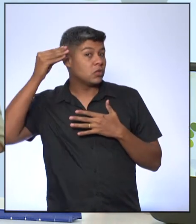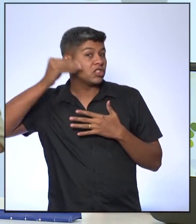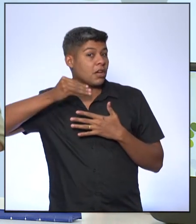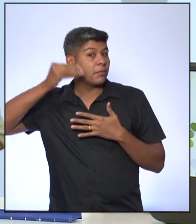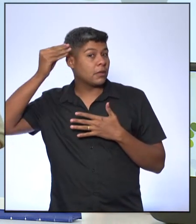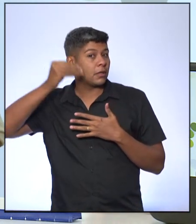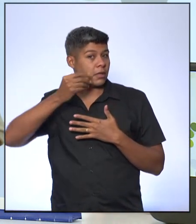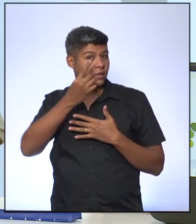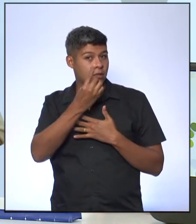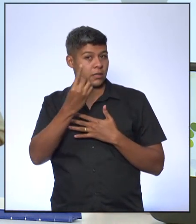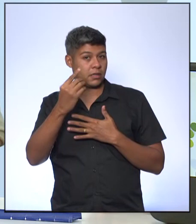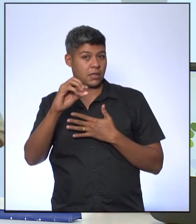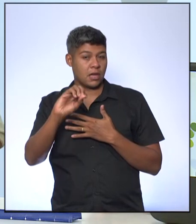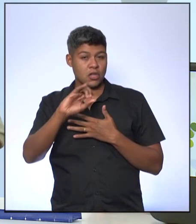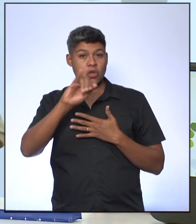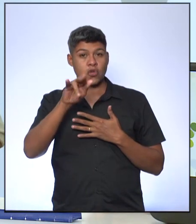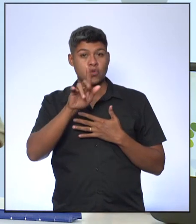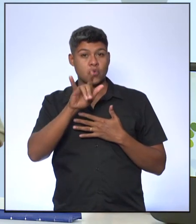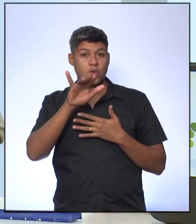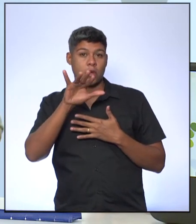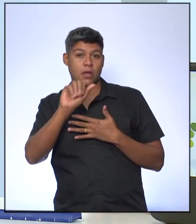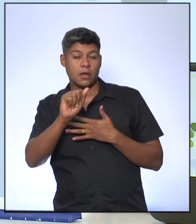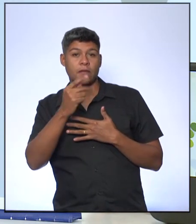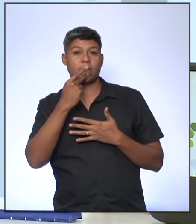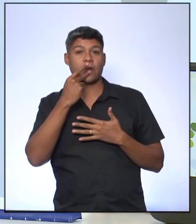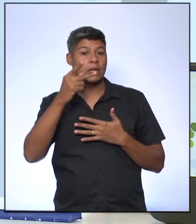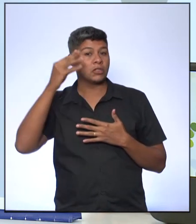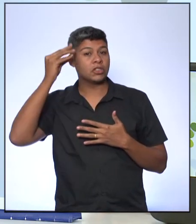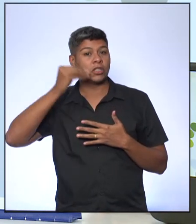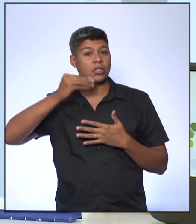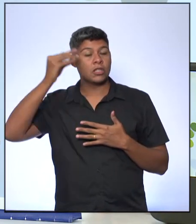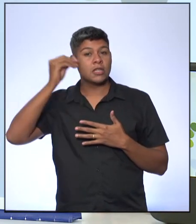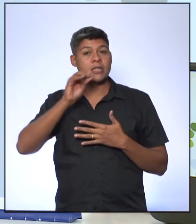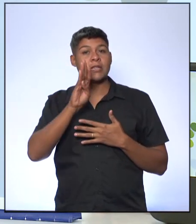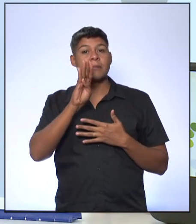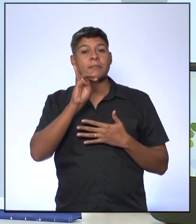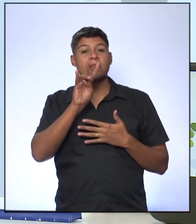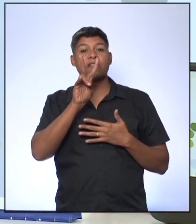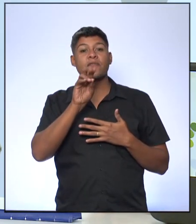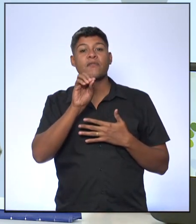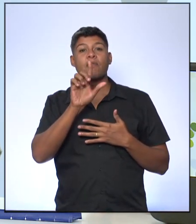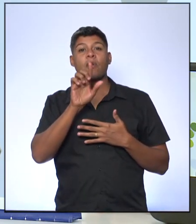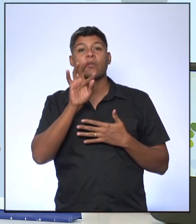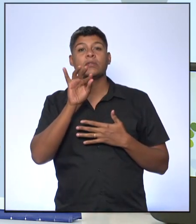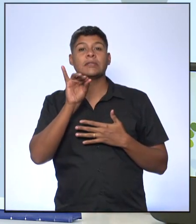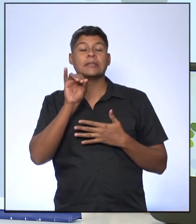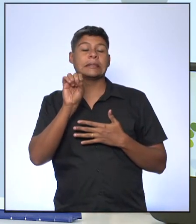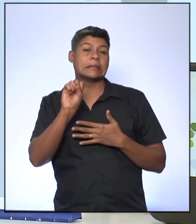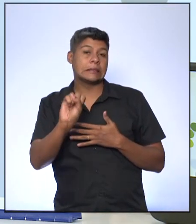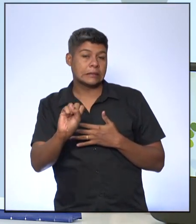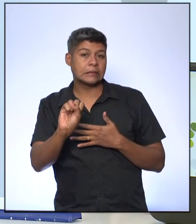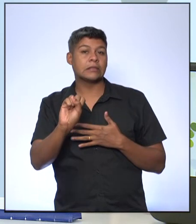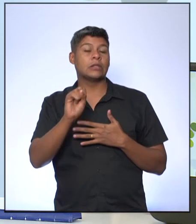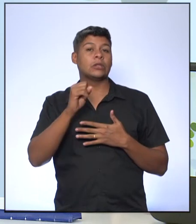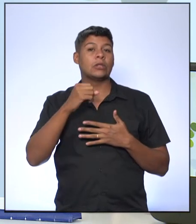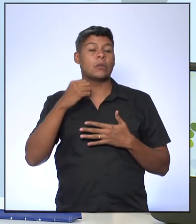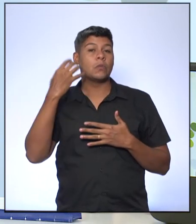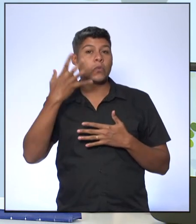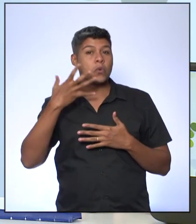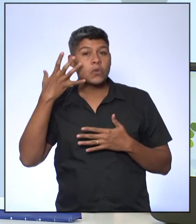volts. Aí a Júlia Fernanda, né? Falou que chapinha bivolt, TV 110, som